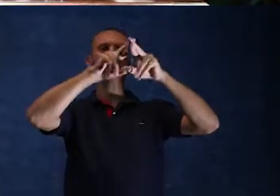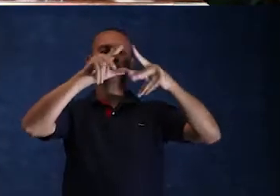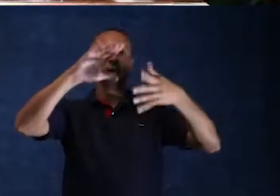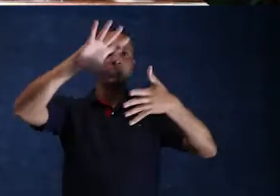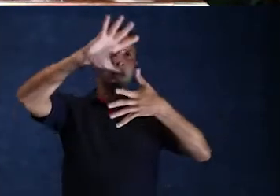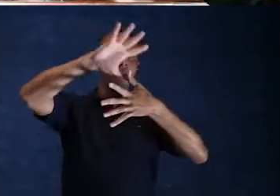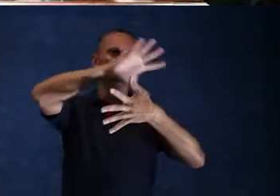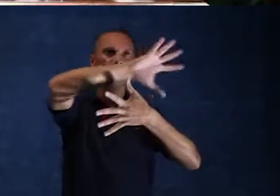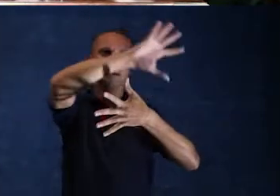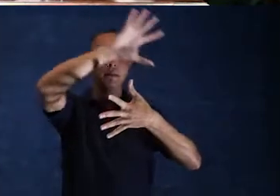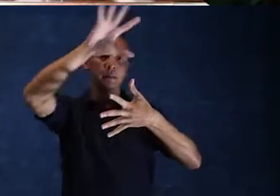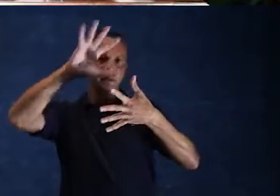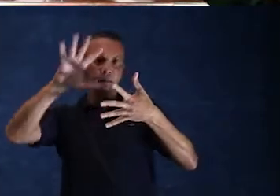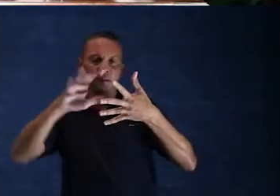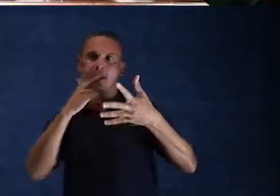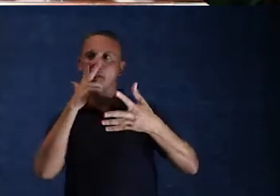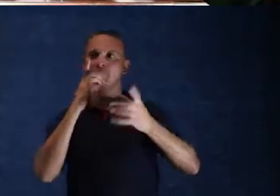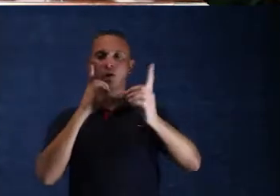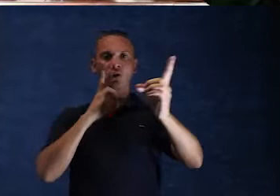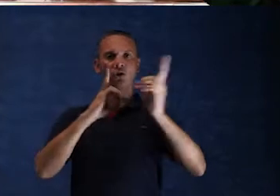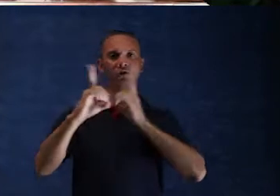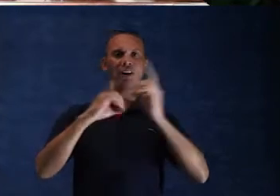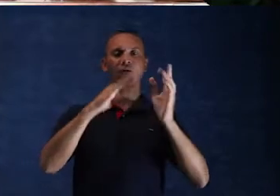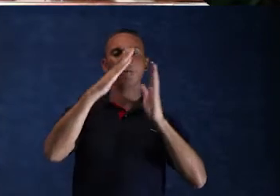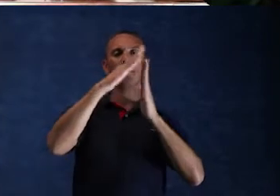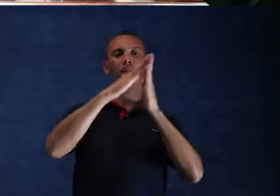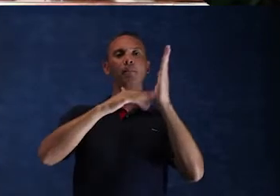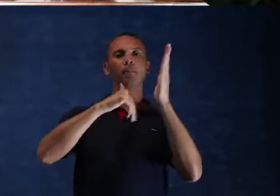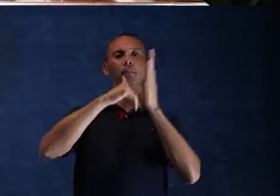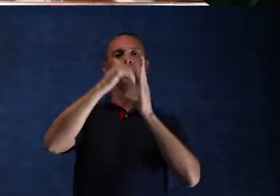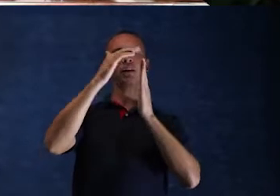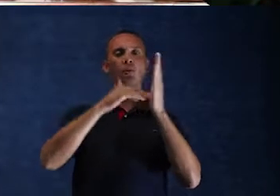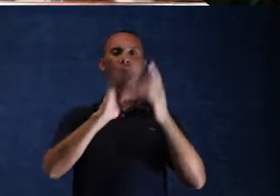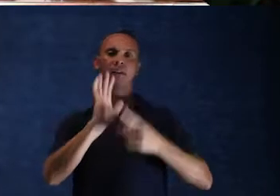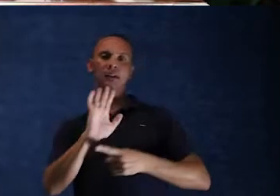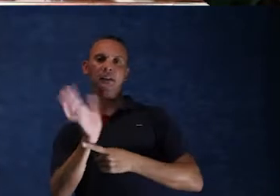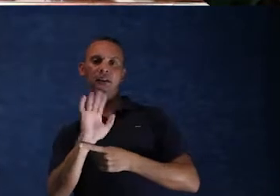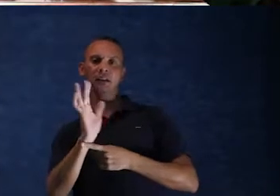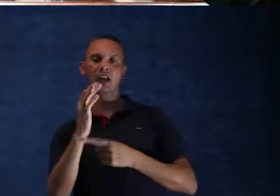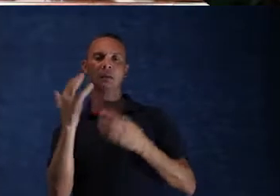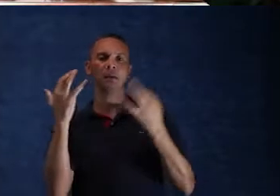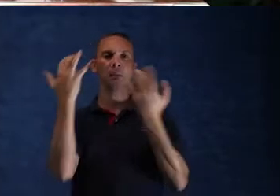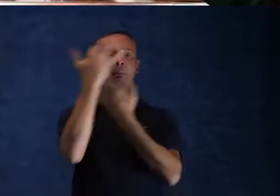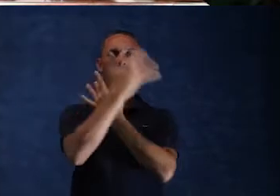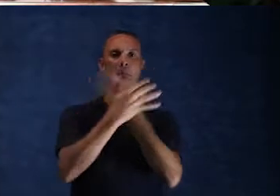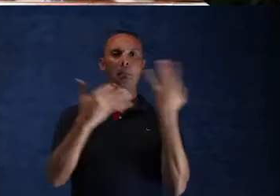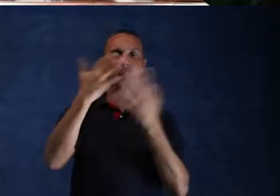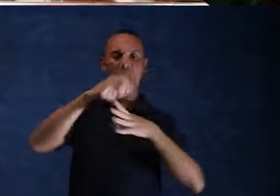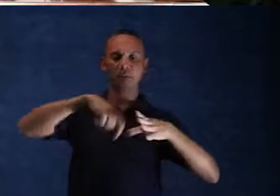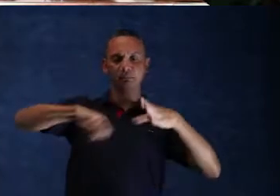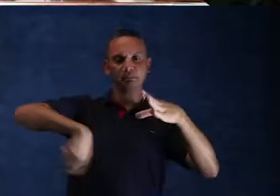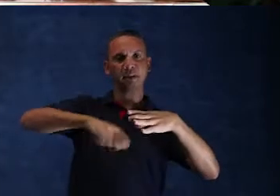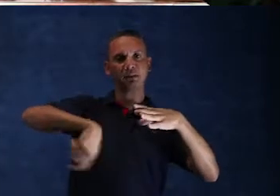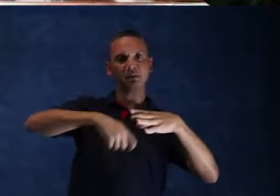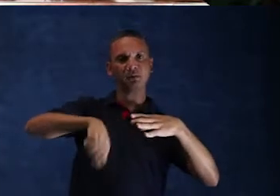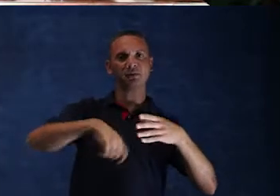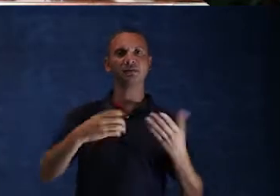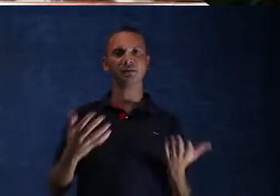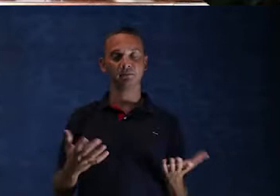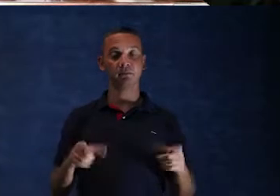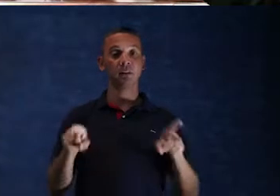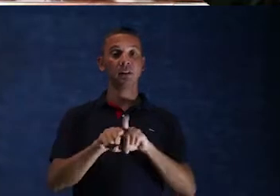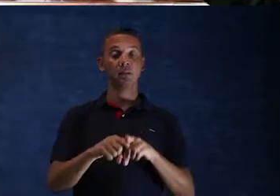mapa literário em diálogo com a pintura, o cinema, a música, a culinária e a tecnologia, mas também com o crime e com o